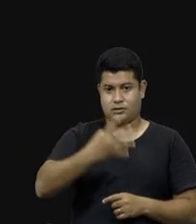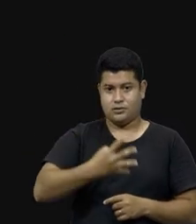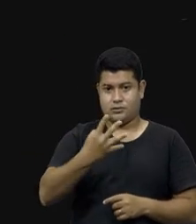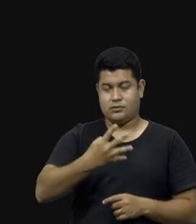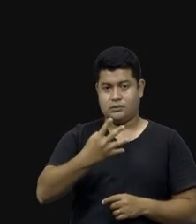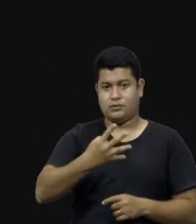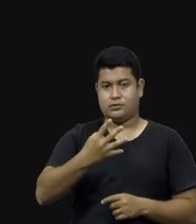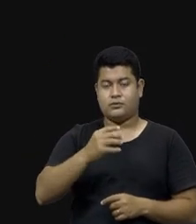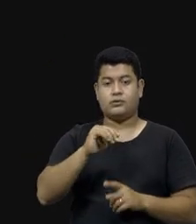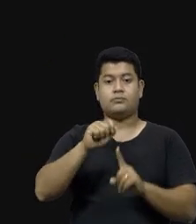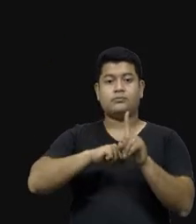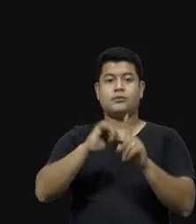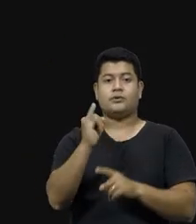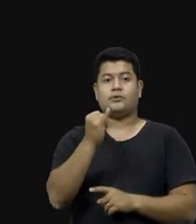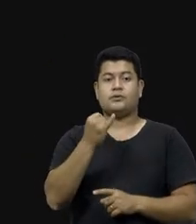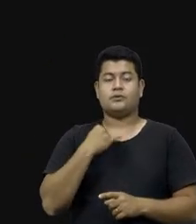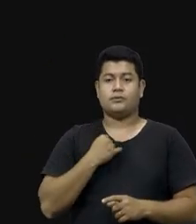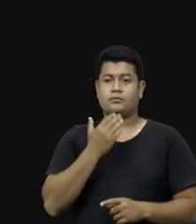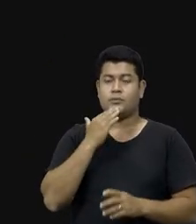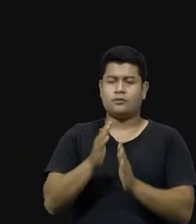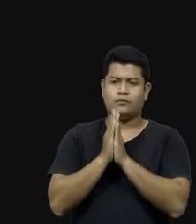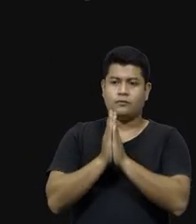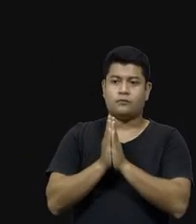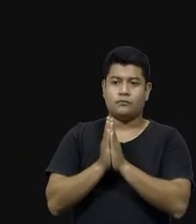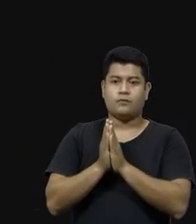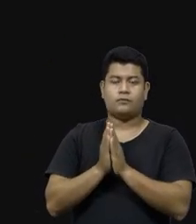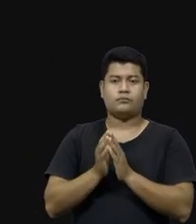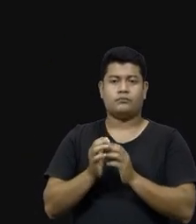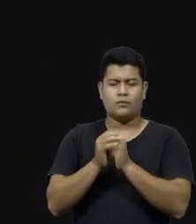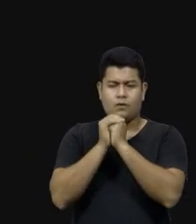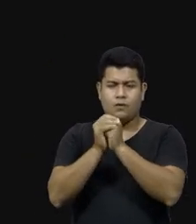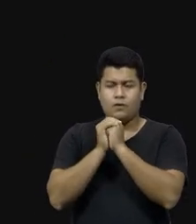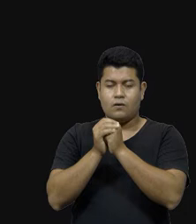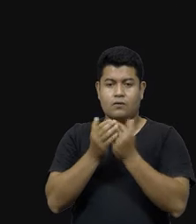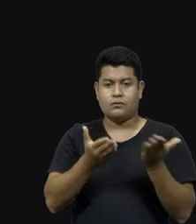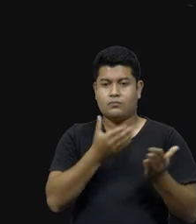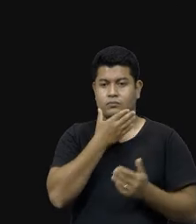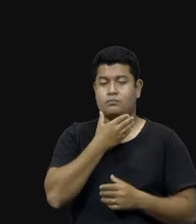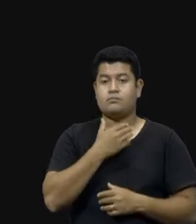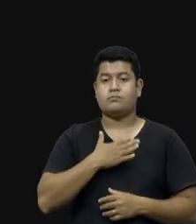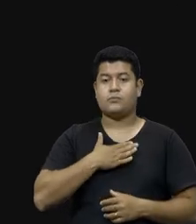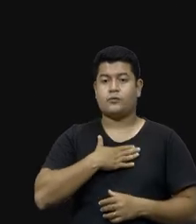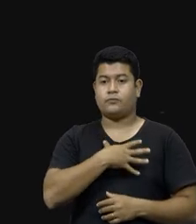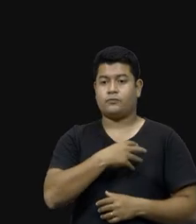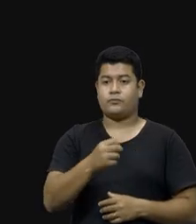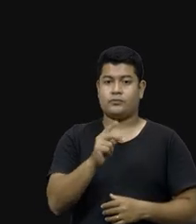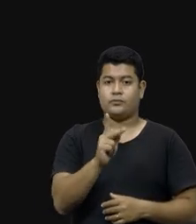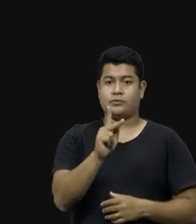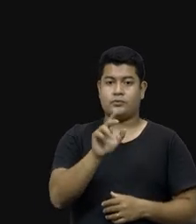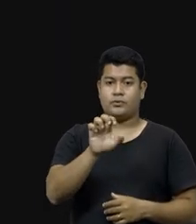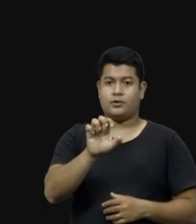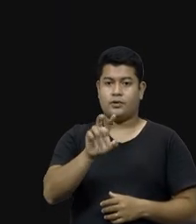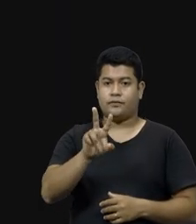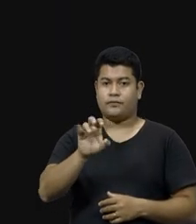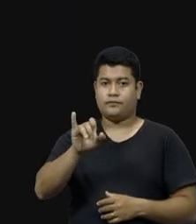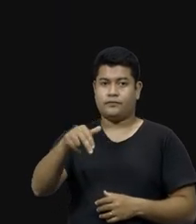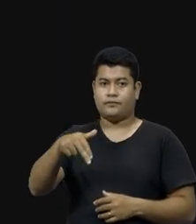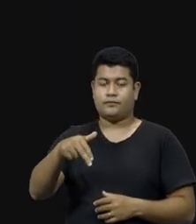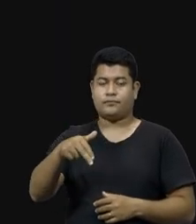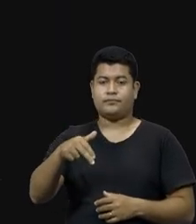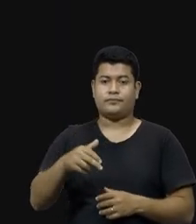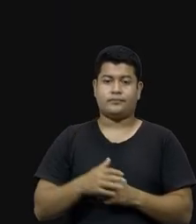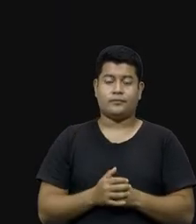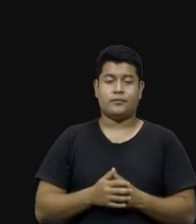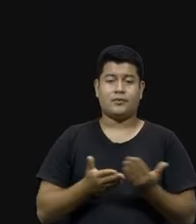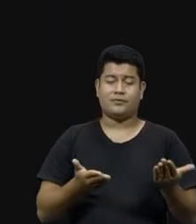orem, por favor, muito por ele, no momento é tudo que podemos fazer. Ele infelizmente teve uma piora no caso, volta lá de novo, uma